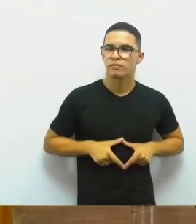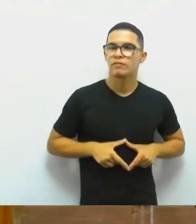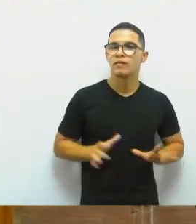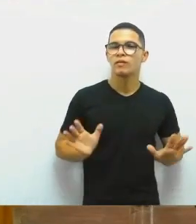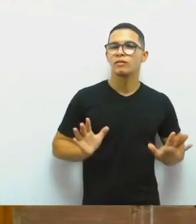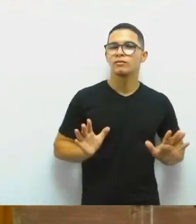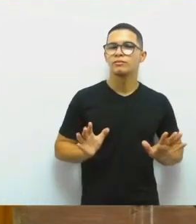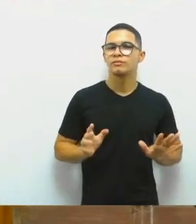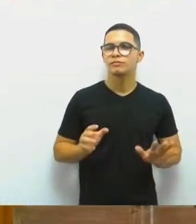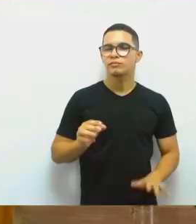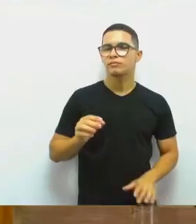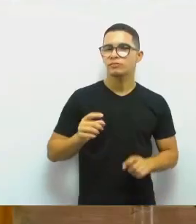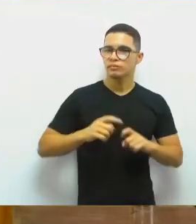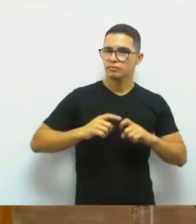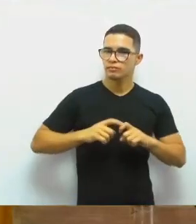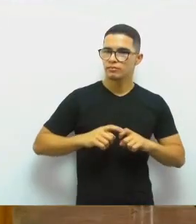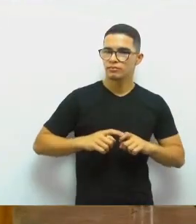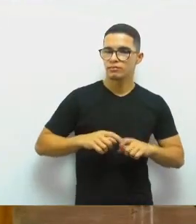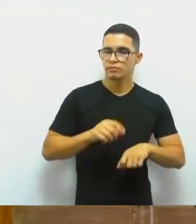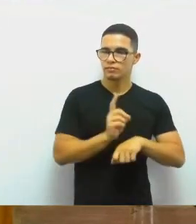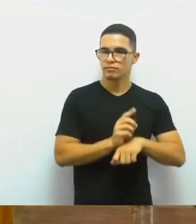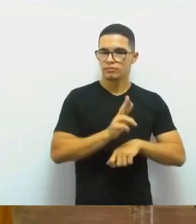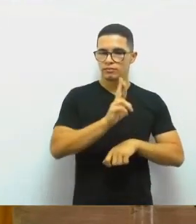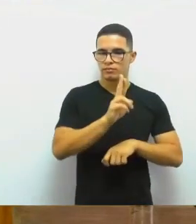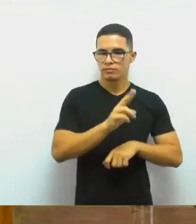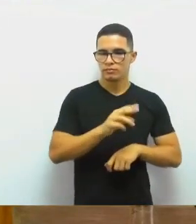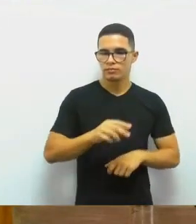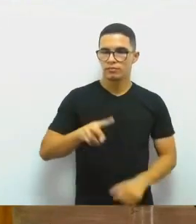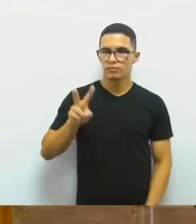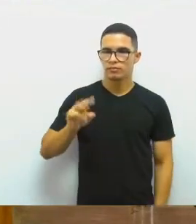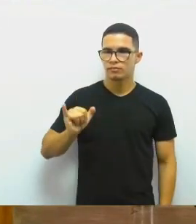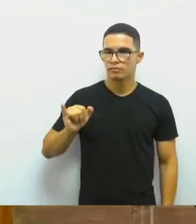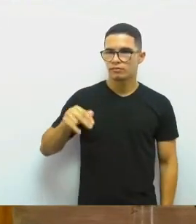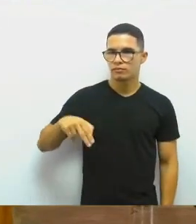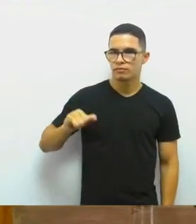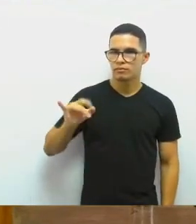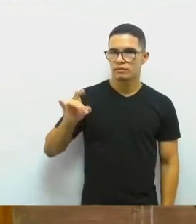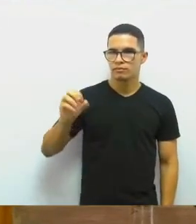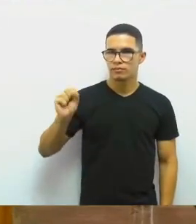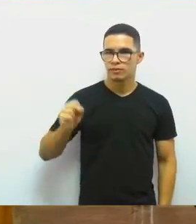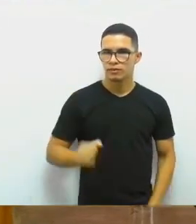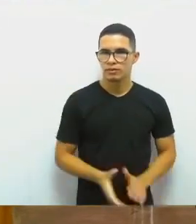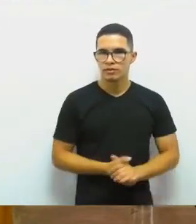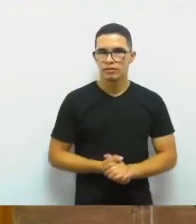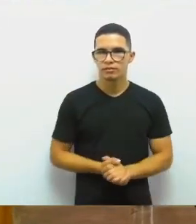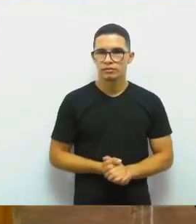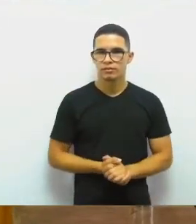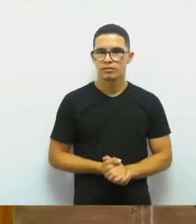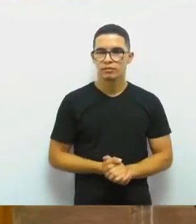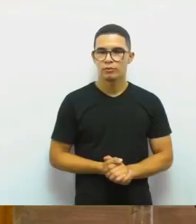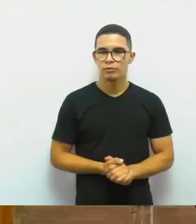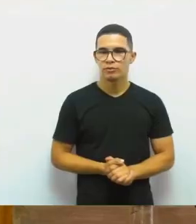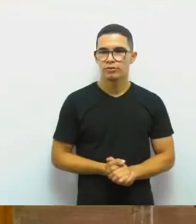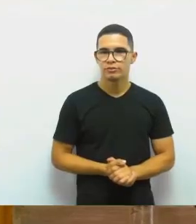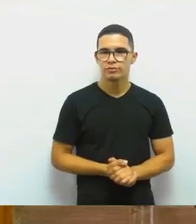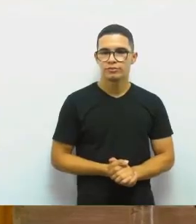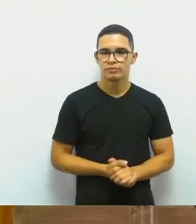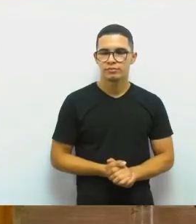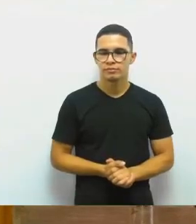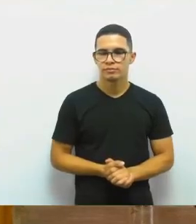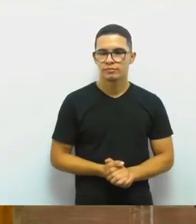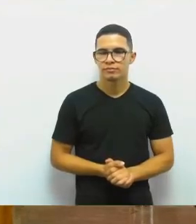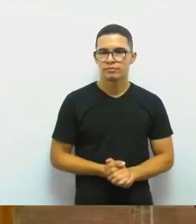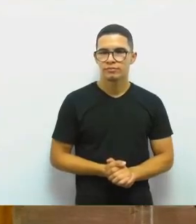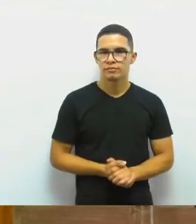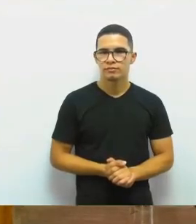do mérito do Dr. Omar Torres de Castro ao doutor Vinícius Teixeira Jerônimo. Colocar em discussão e votação as matérias